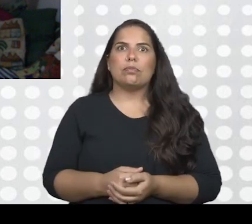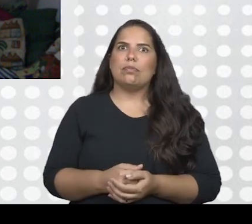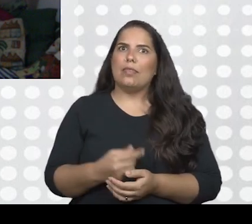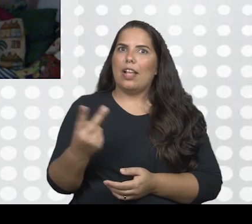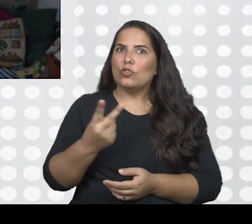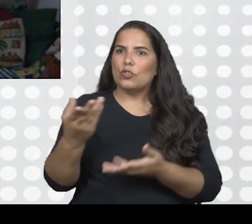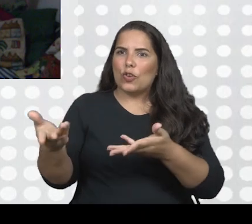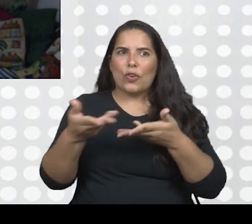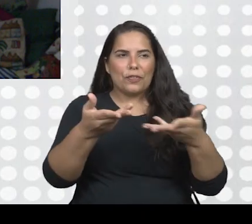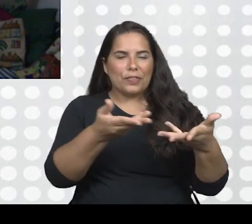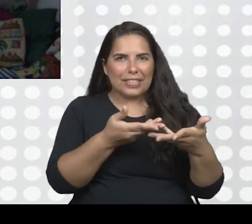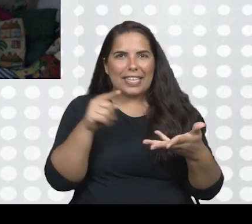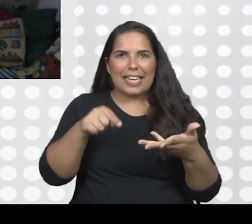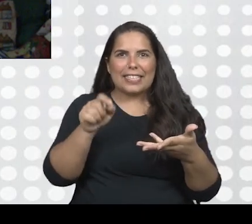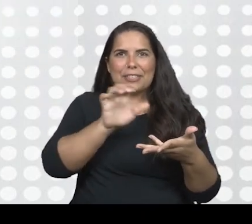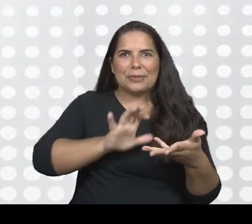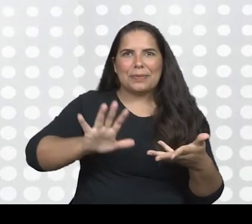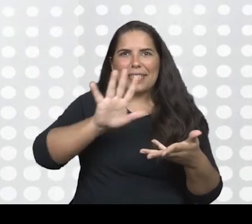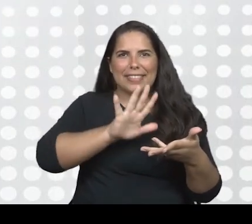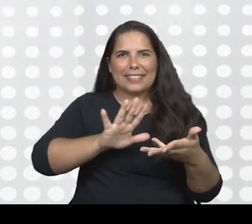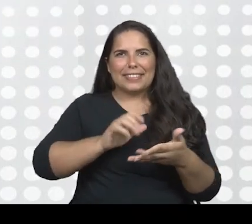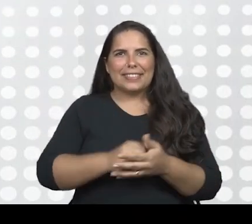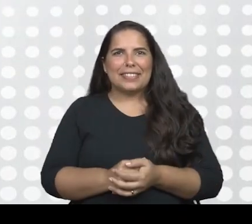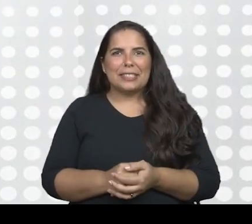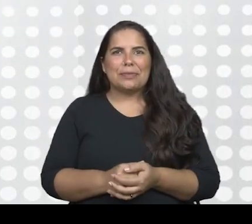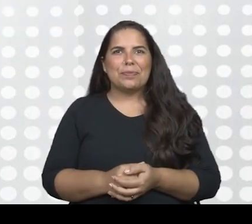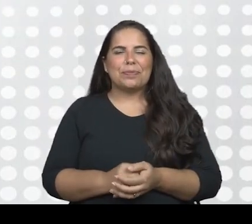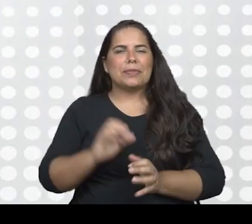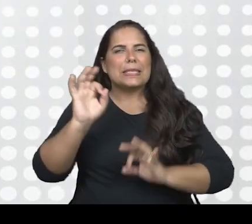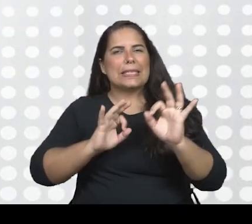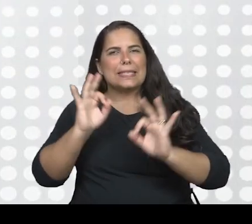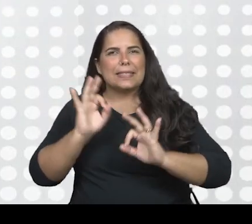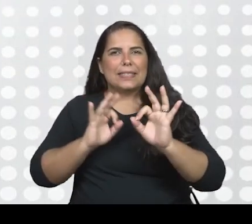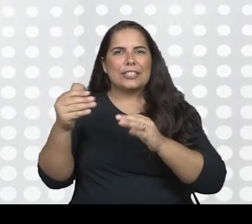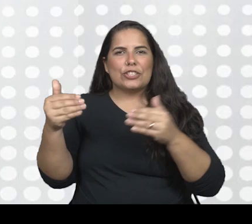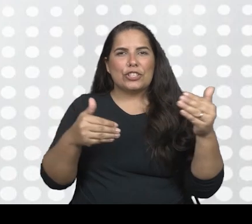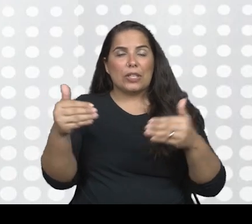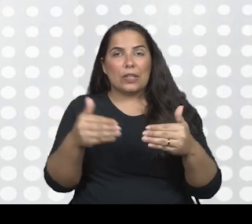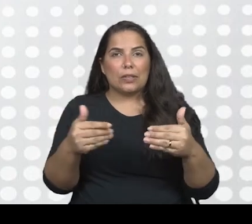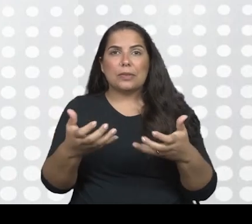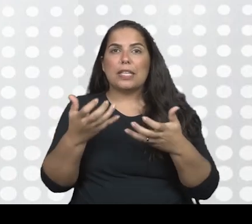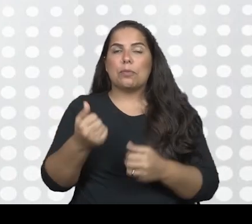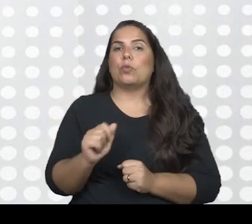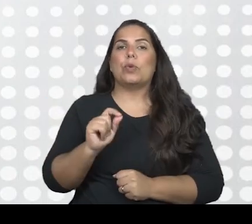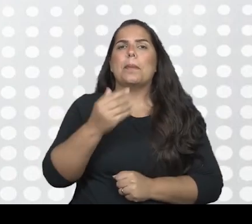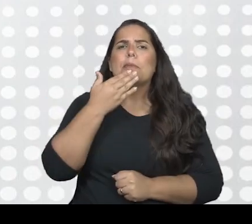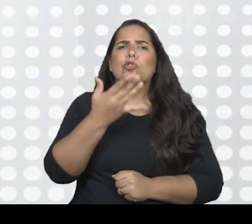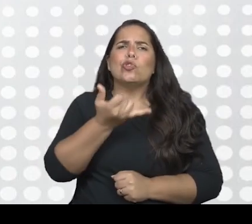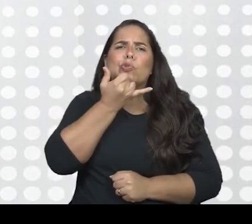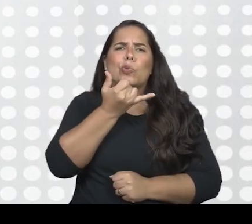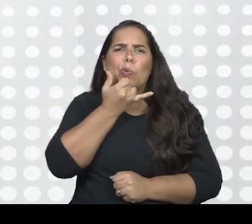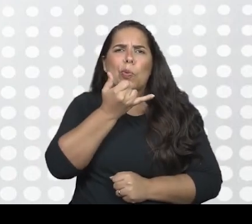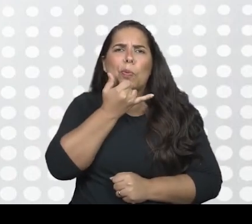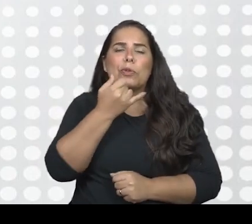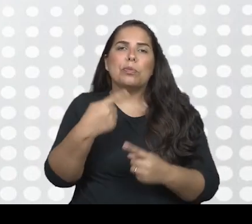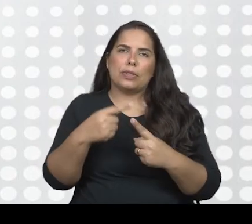duas para entrarem aqui nesse espaço. E enquanto elas estão chegando, nós queremos pedir desculpas,